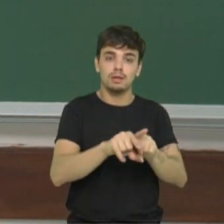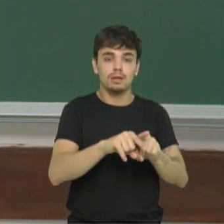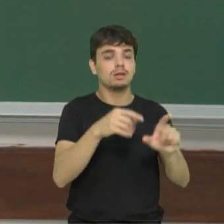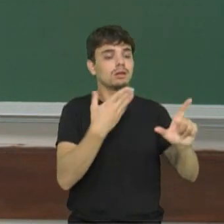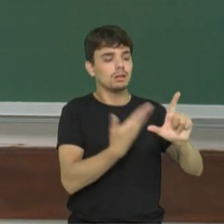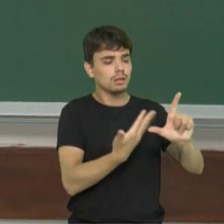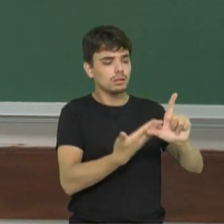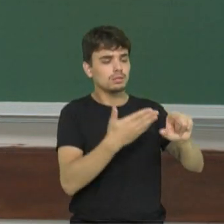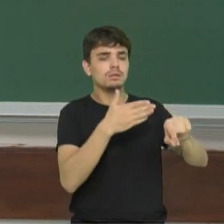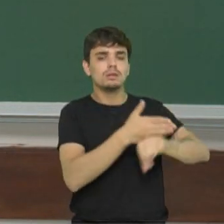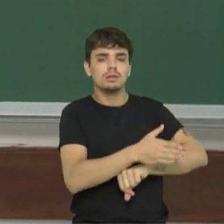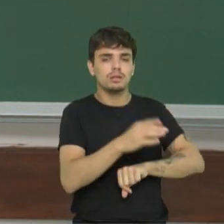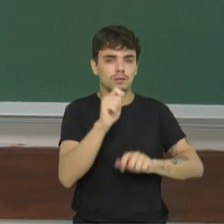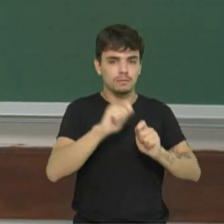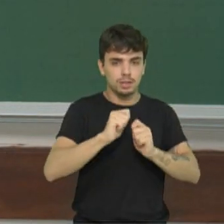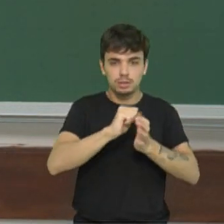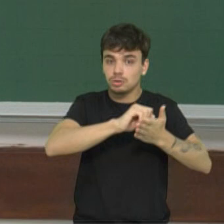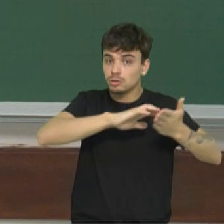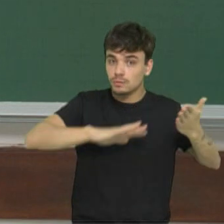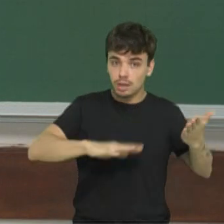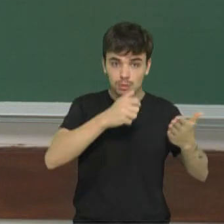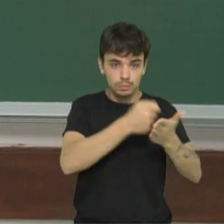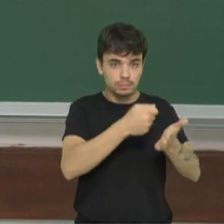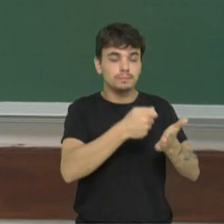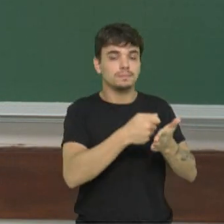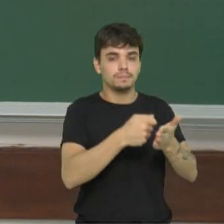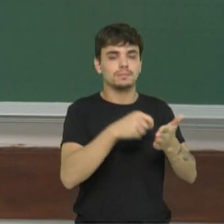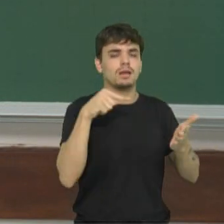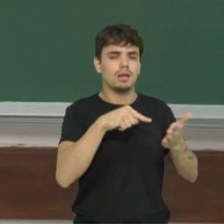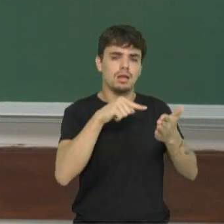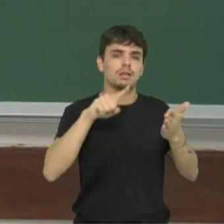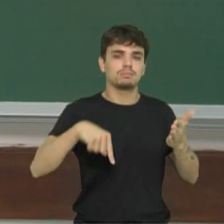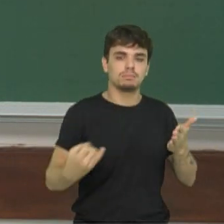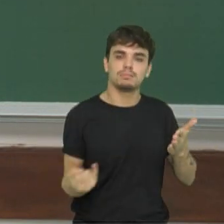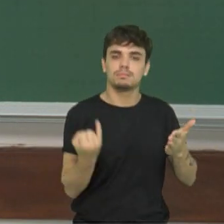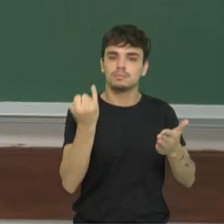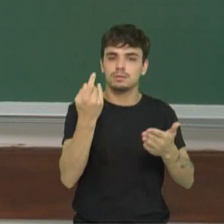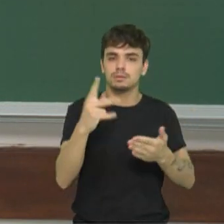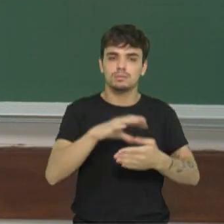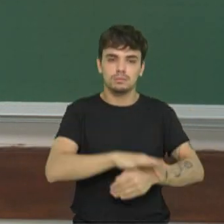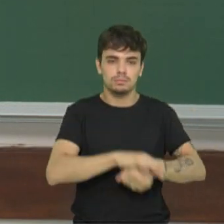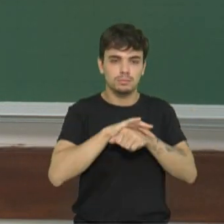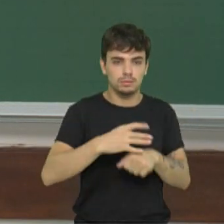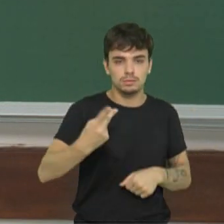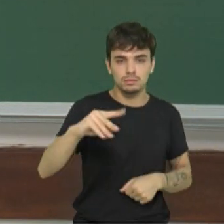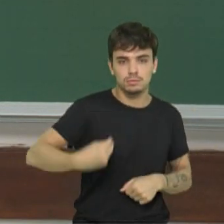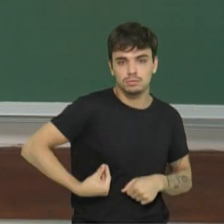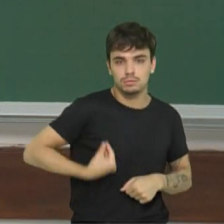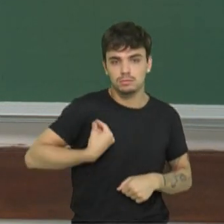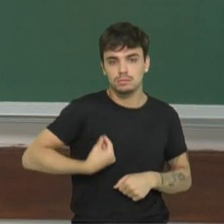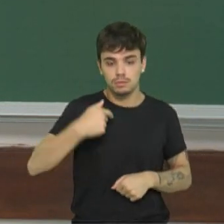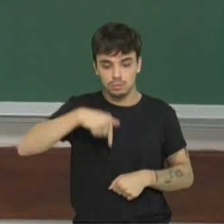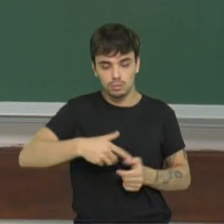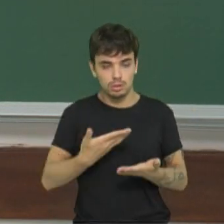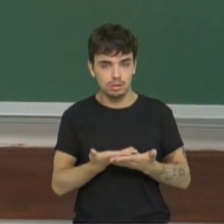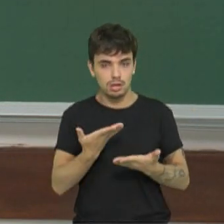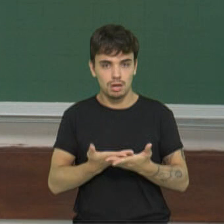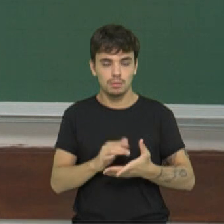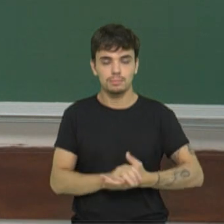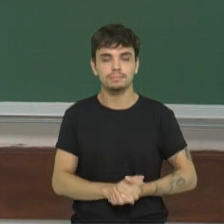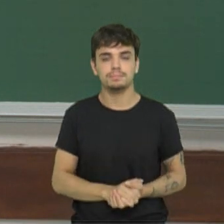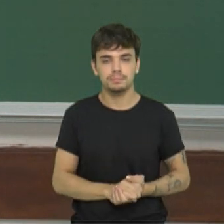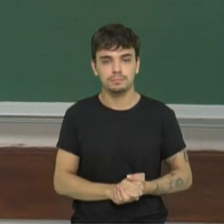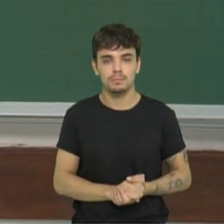Classroom, realize a atividade obrigatória. Ela é essencial para garantir a sua presença na aula de hoje,